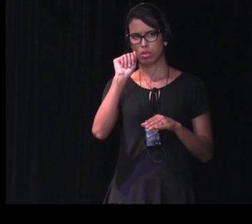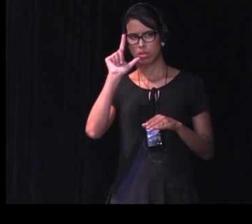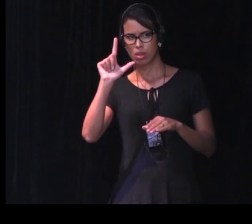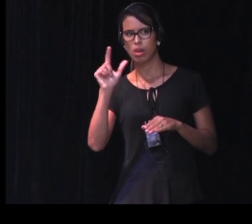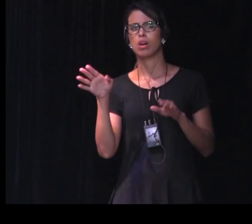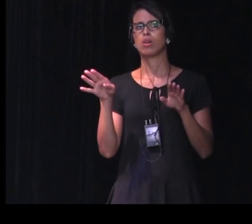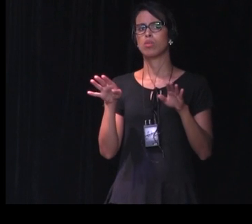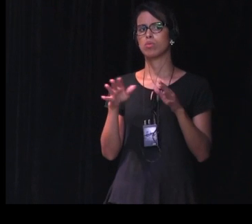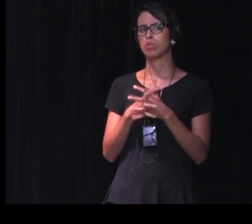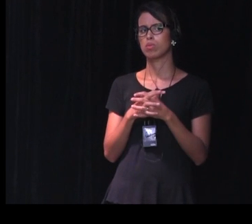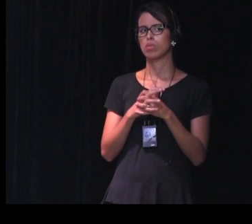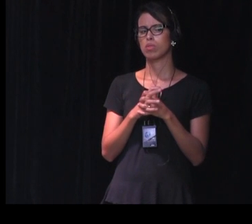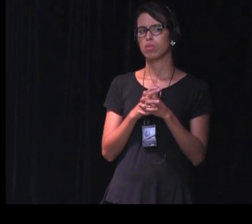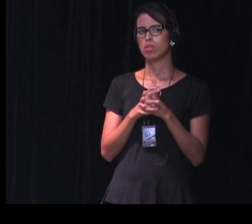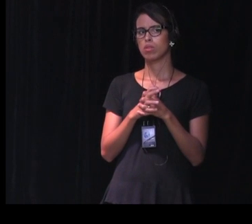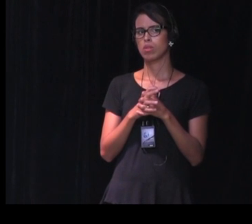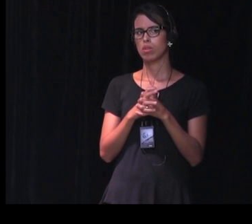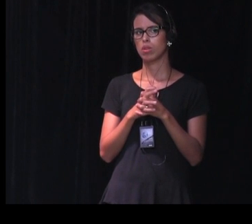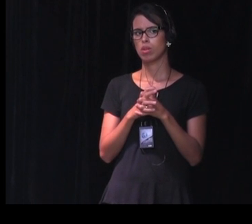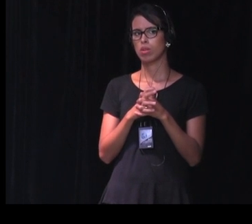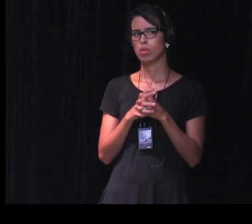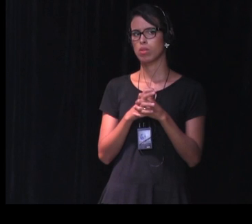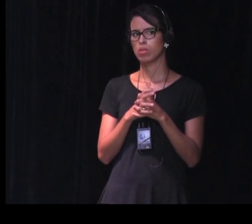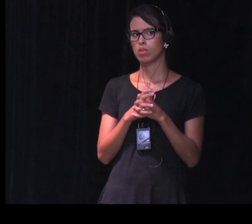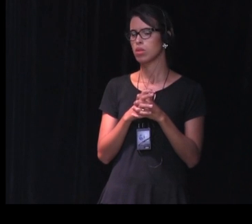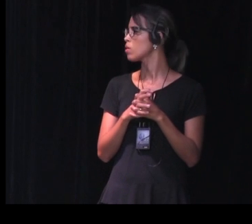da Moeda, Alameda mais crescida,